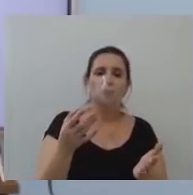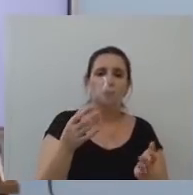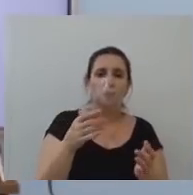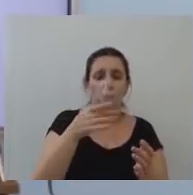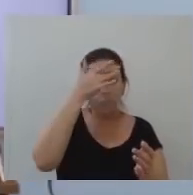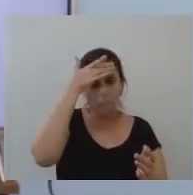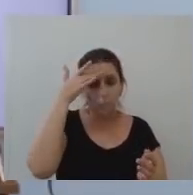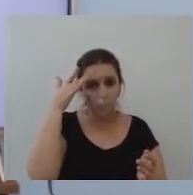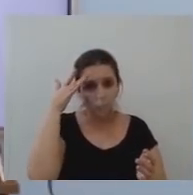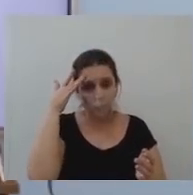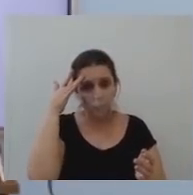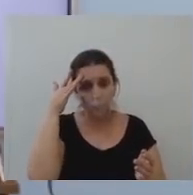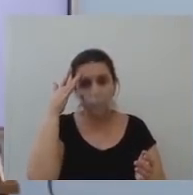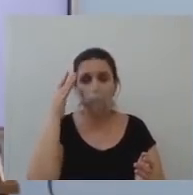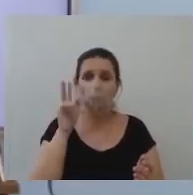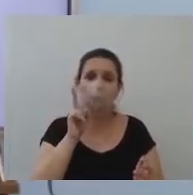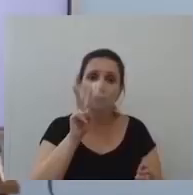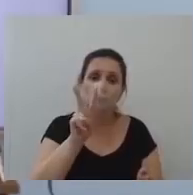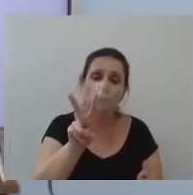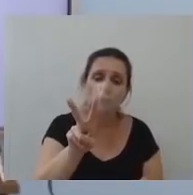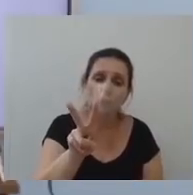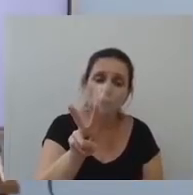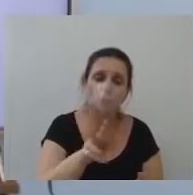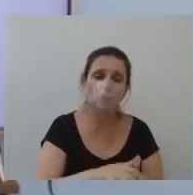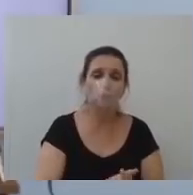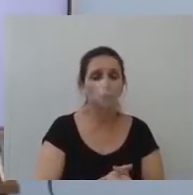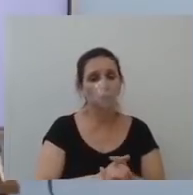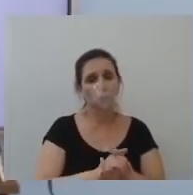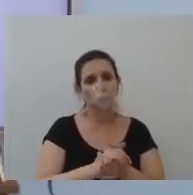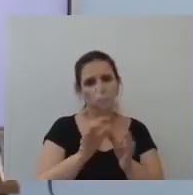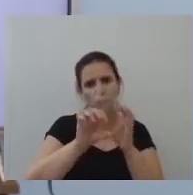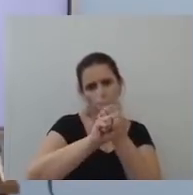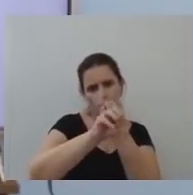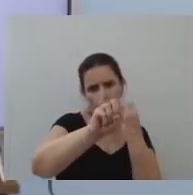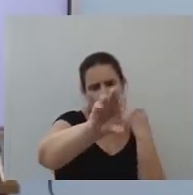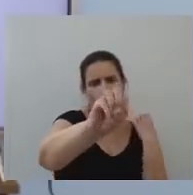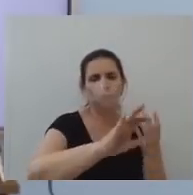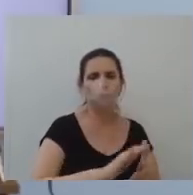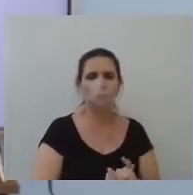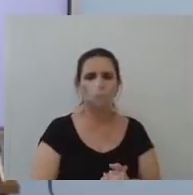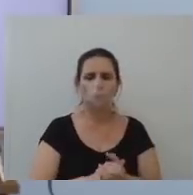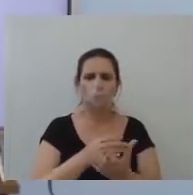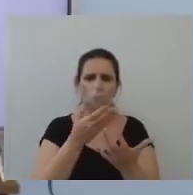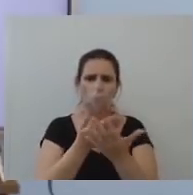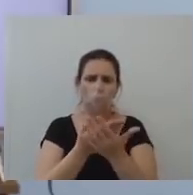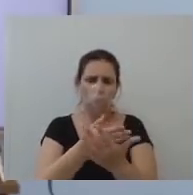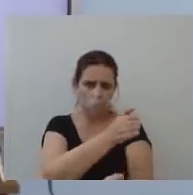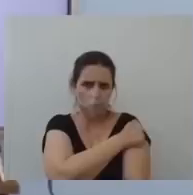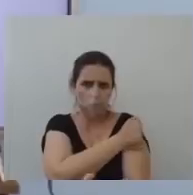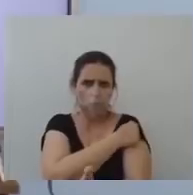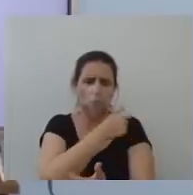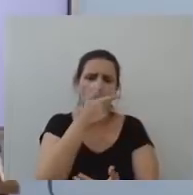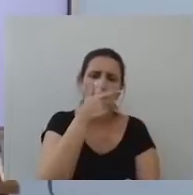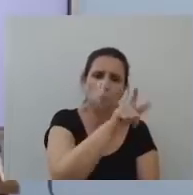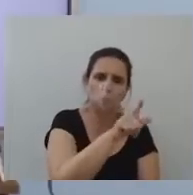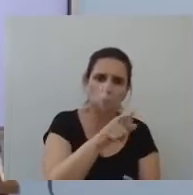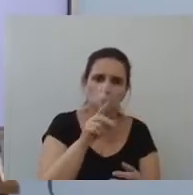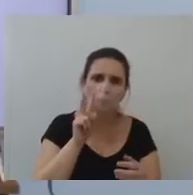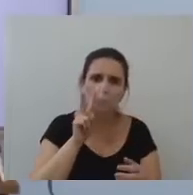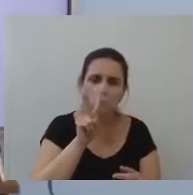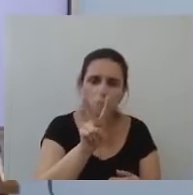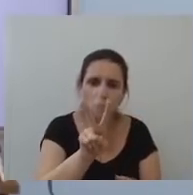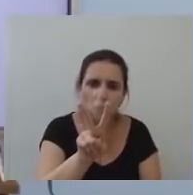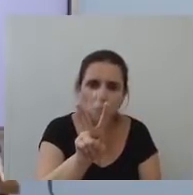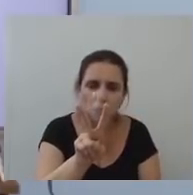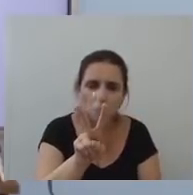o telespectador, na verdade, ensina à distância de uma forma geral. O estudante ele consegue ficar totalmente